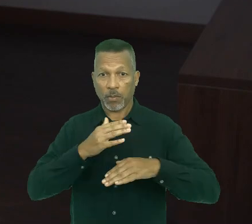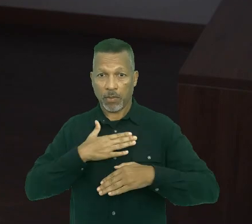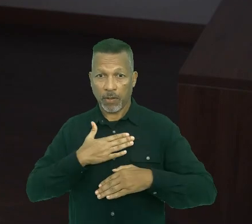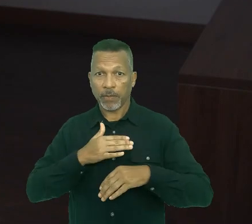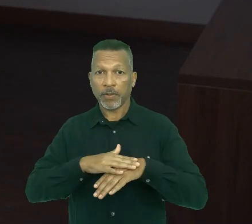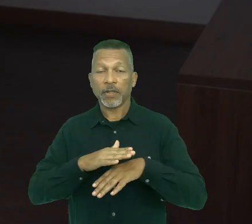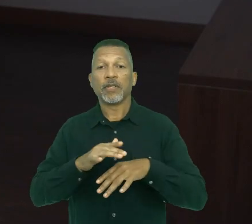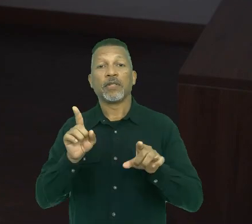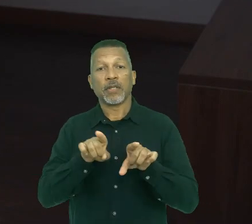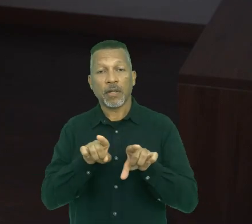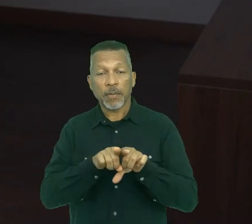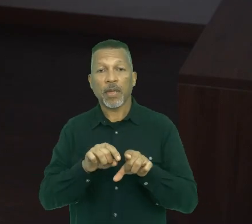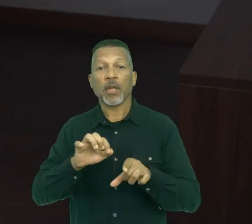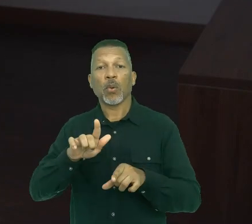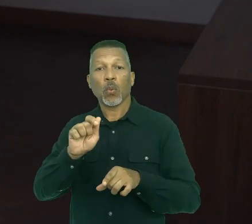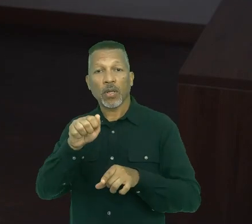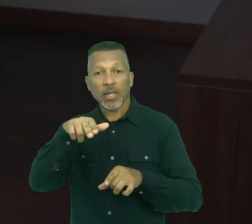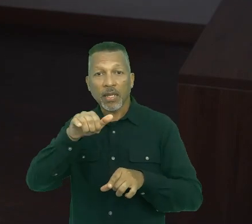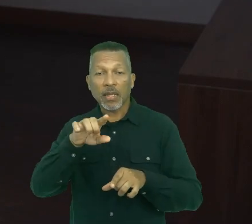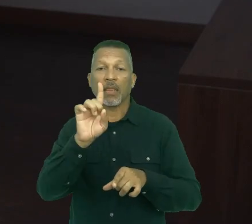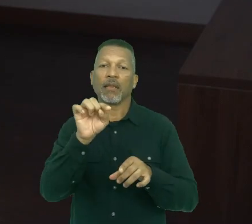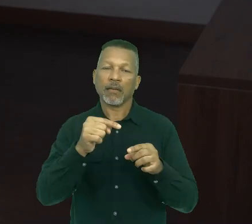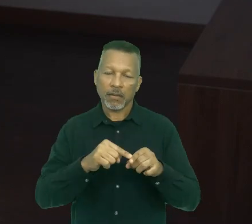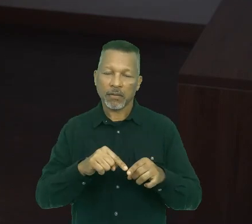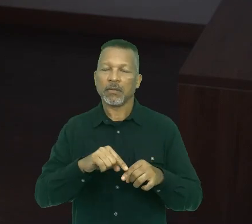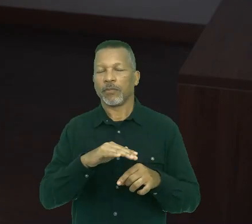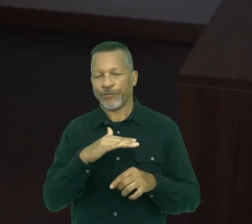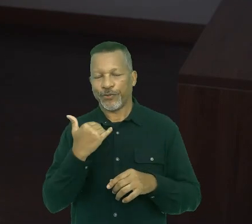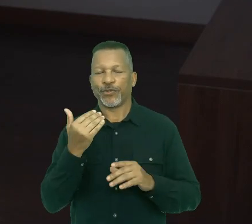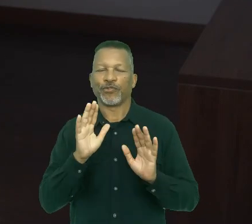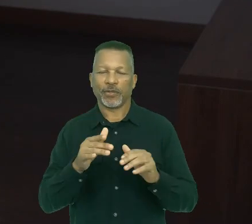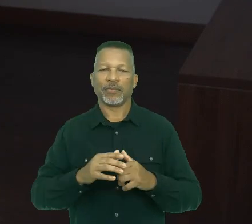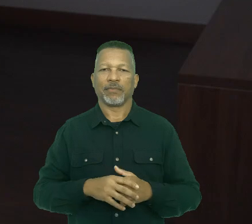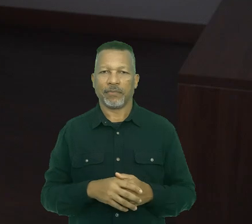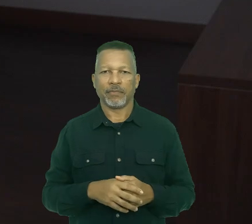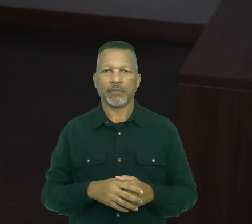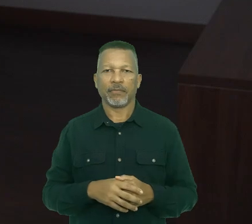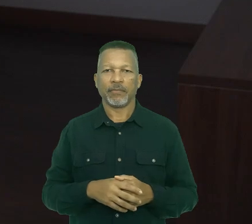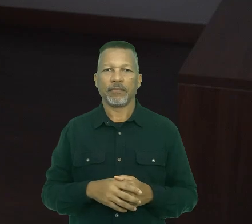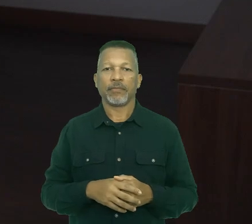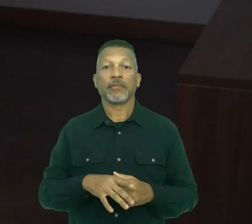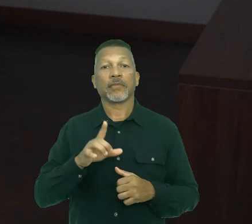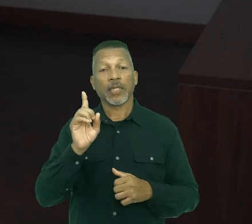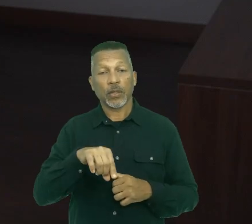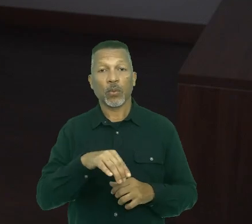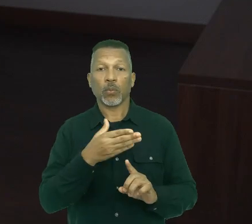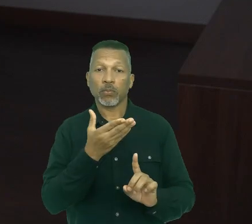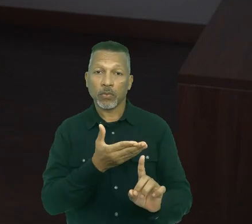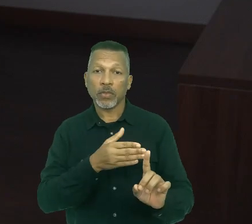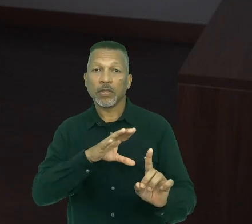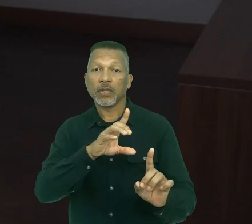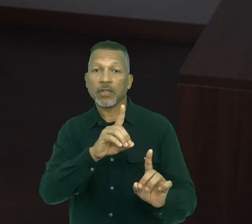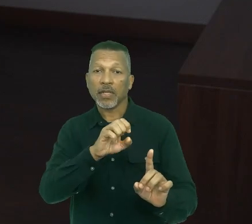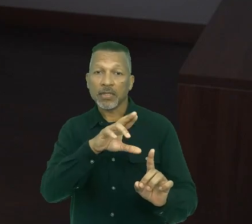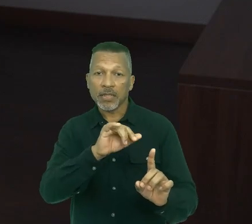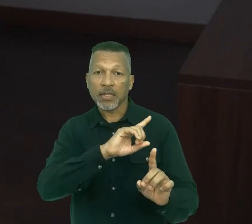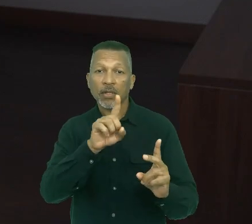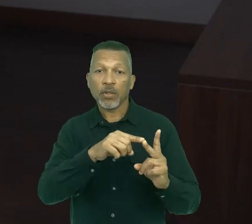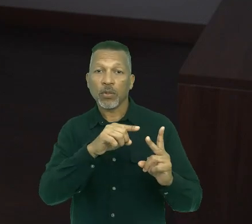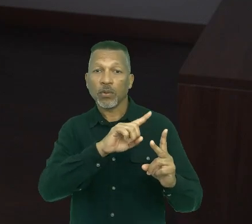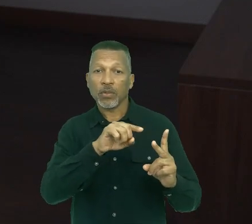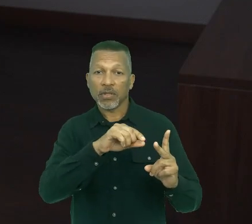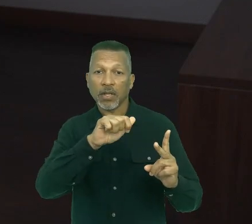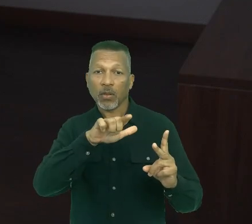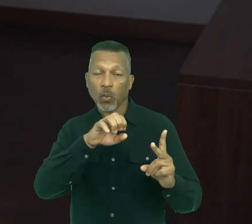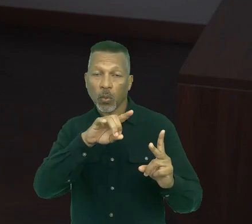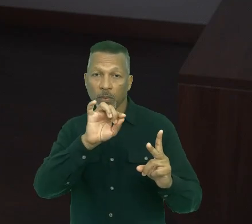também trabalhava nos Minas, que também já é falecido. E E o Darcy e o Zé Lopes, não sei, em alguns encontros